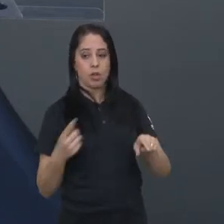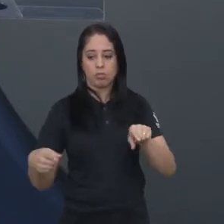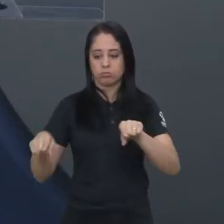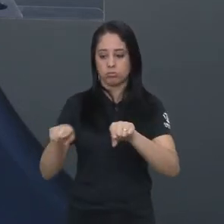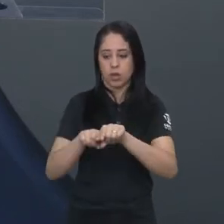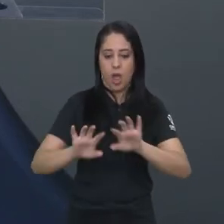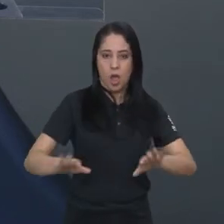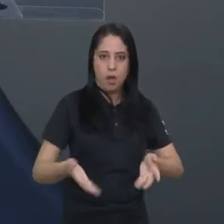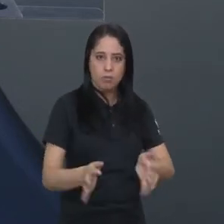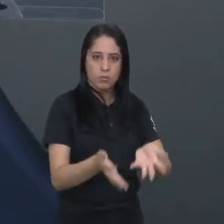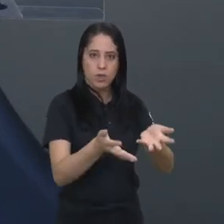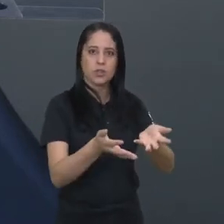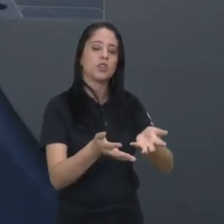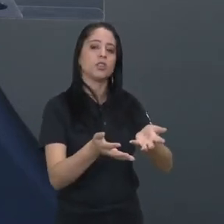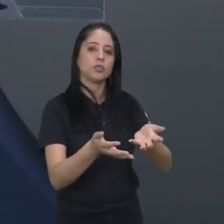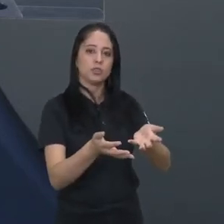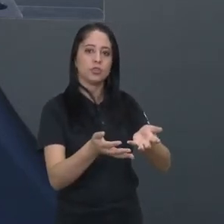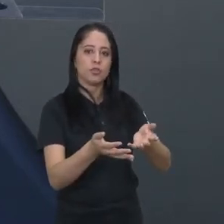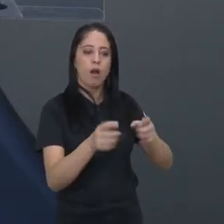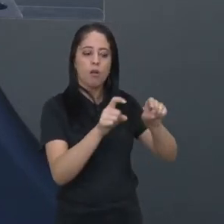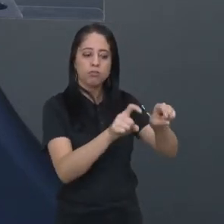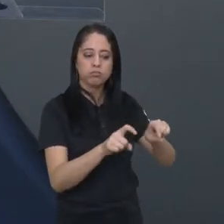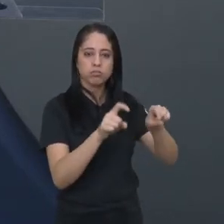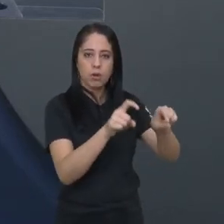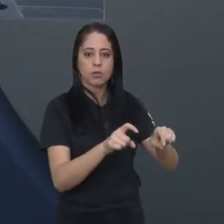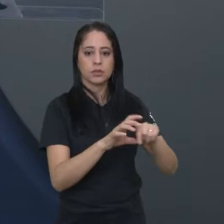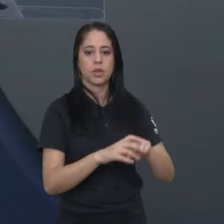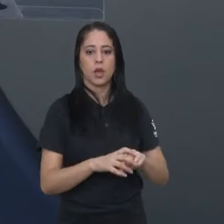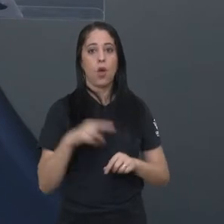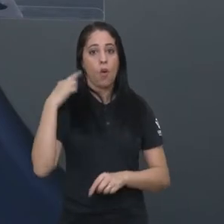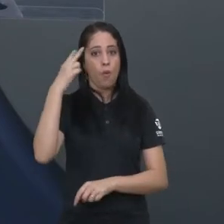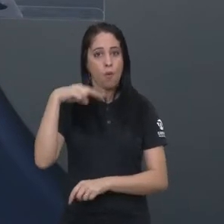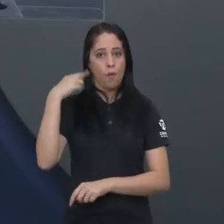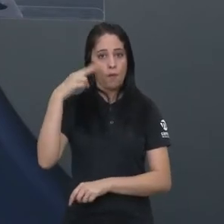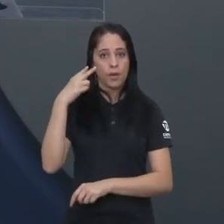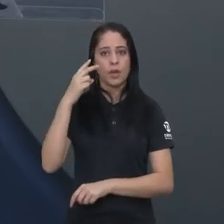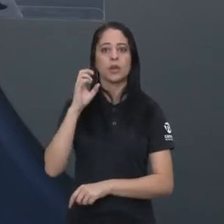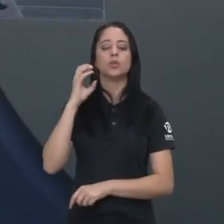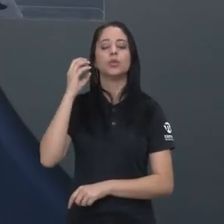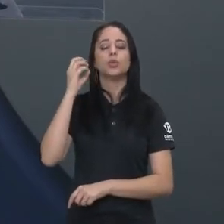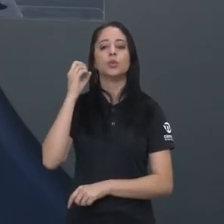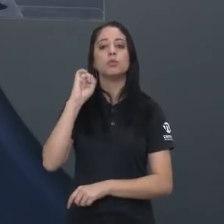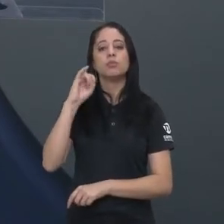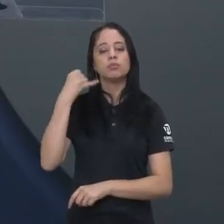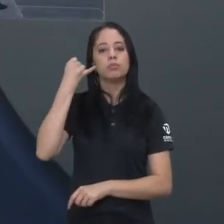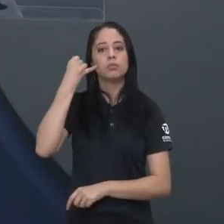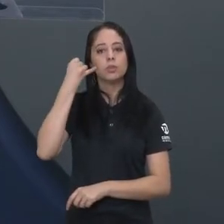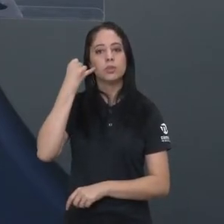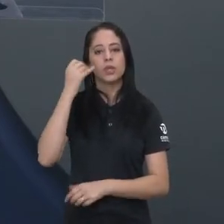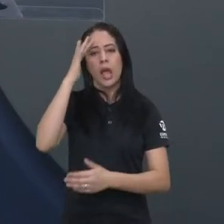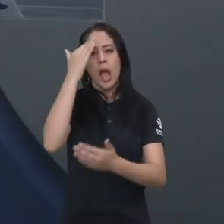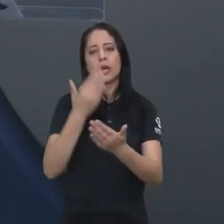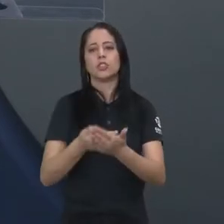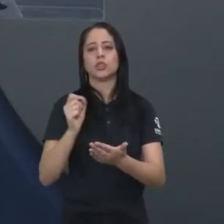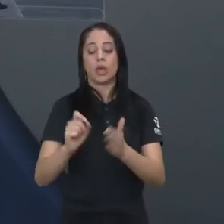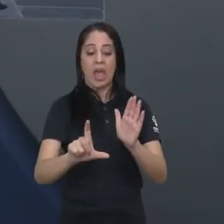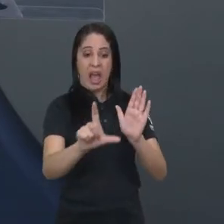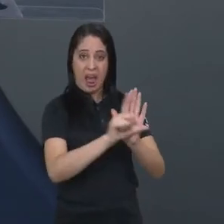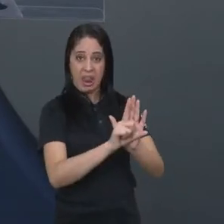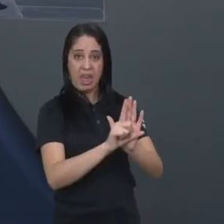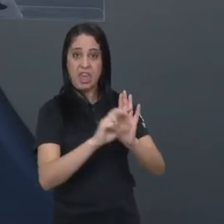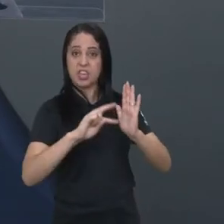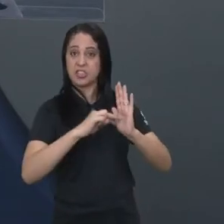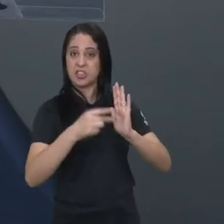estimular o apoio aos pequenos produtores e ao agronegócio o vereador juvenil Silvério acredita que a lei é uma